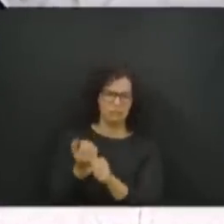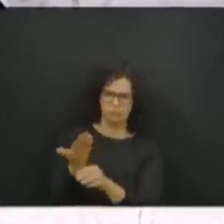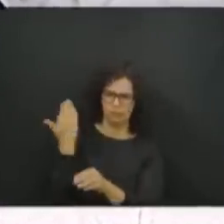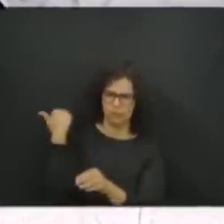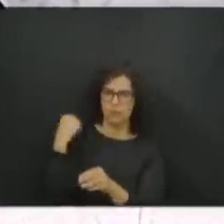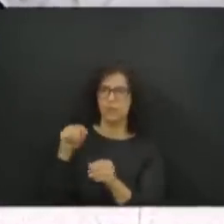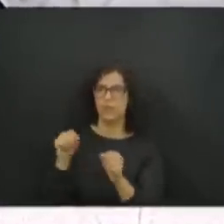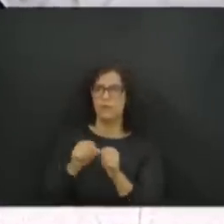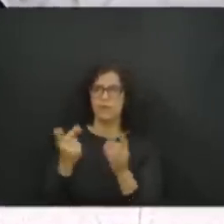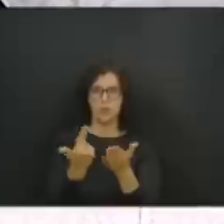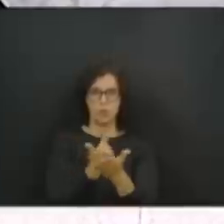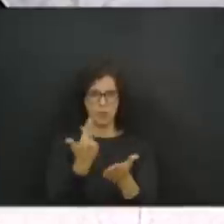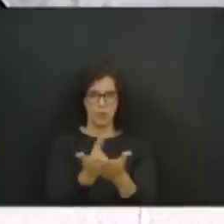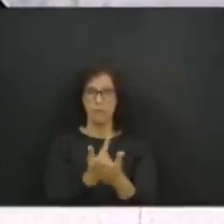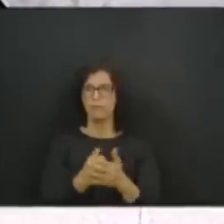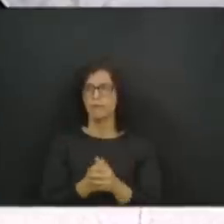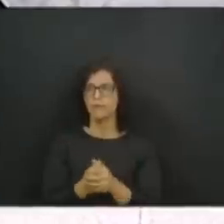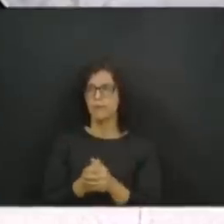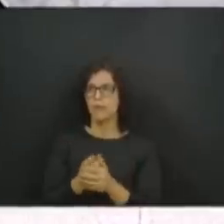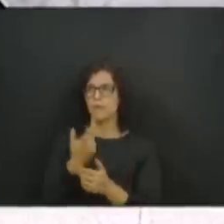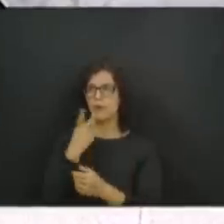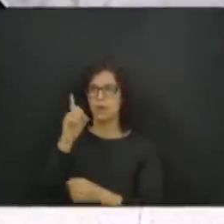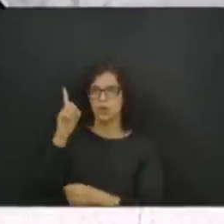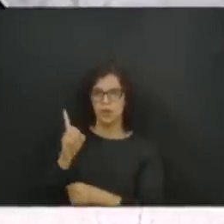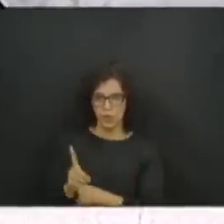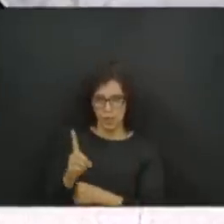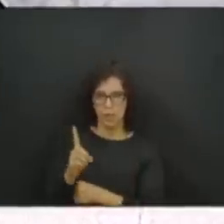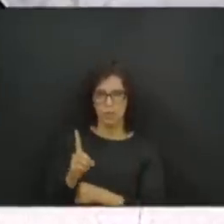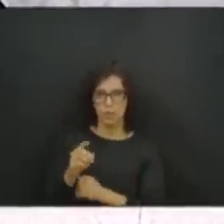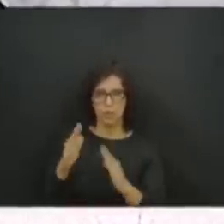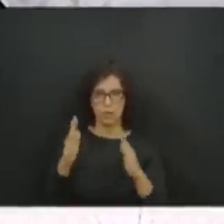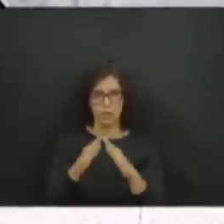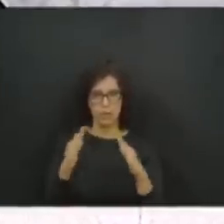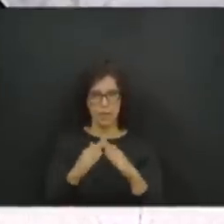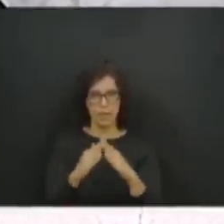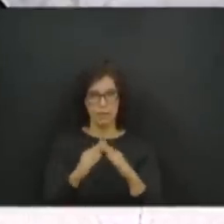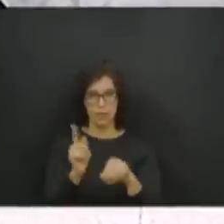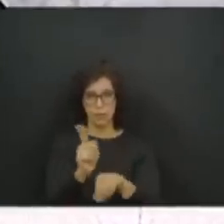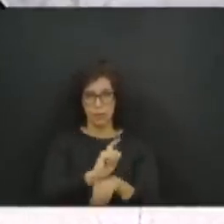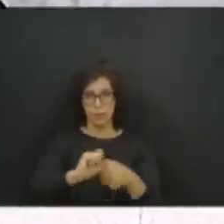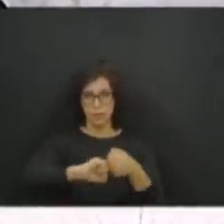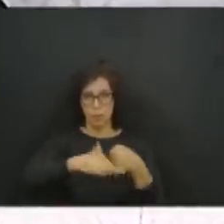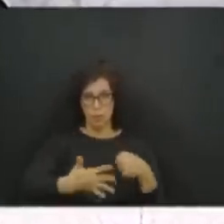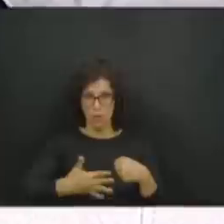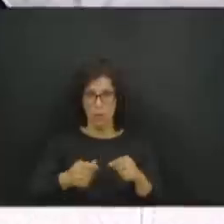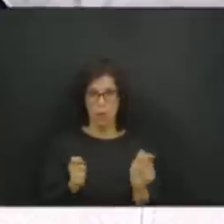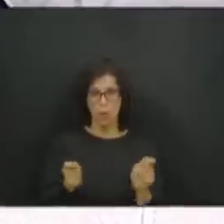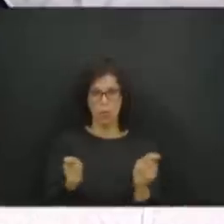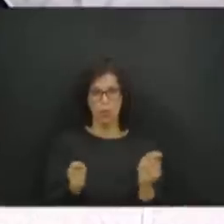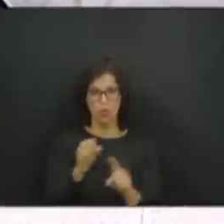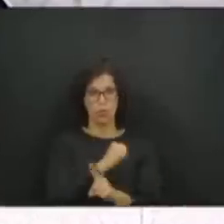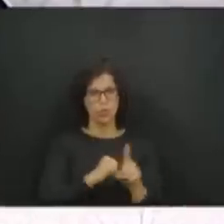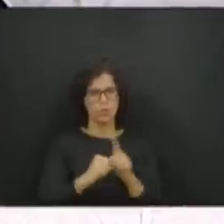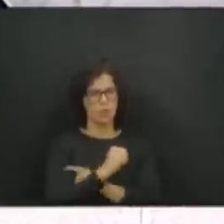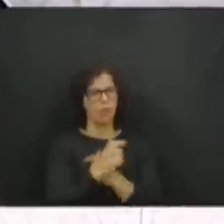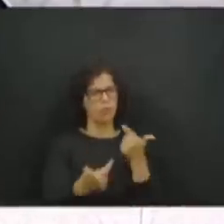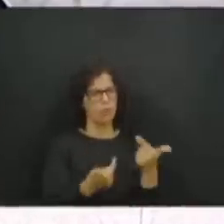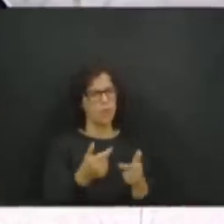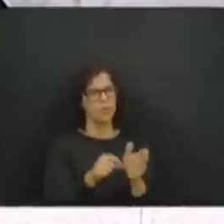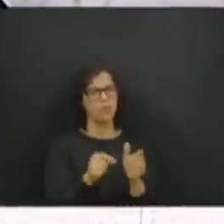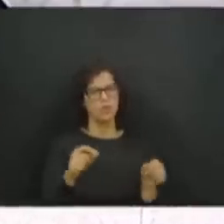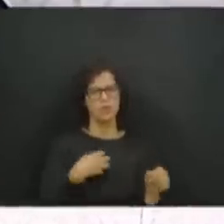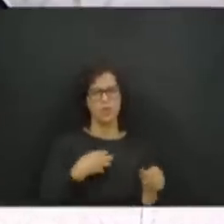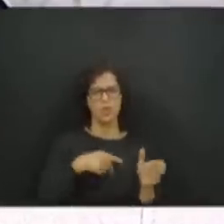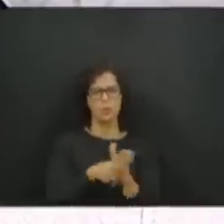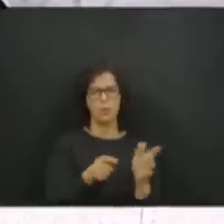anos é um livro que é o direito à moradia luz da gestão democrática trabalhei muito sobre o controle social sobre as as formas